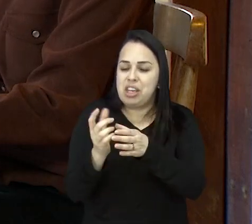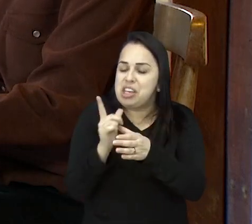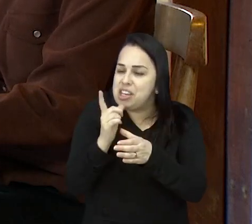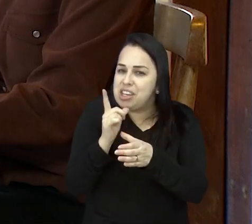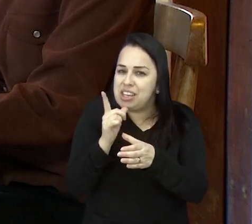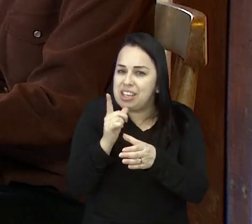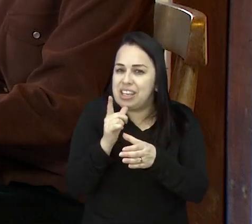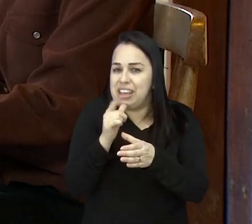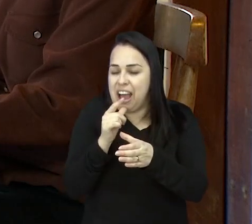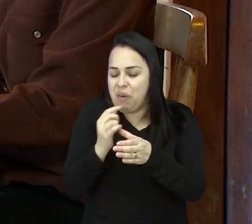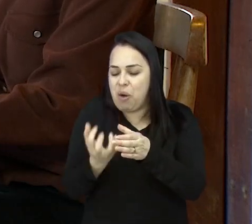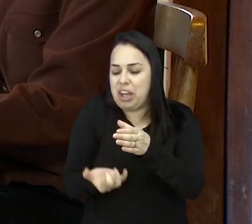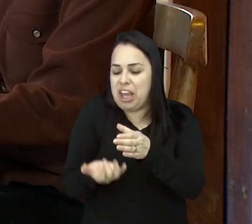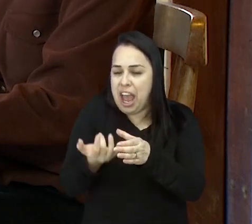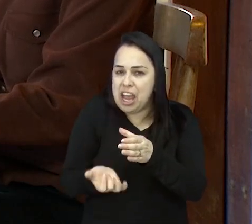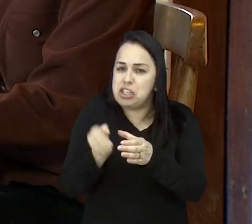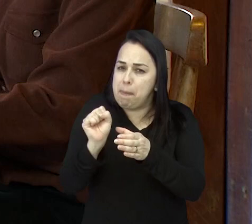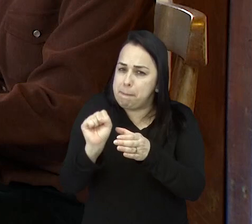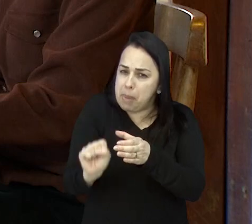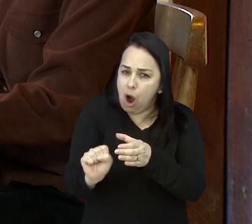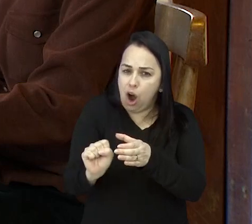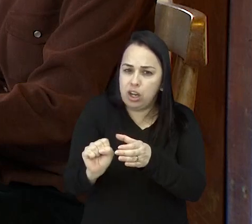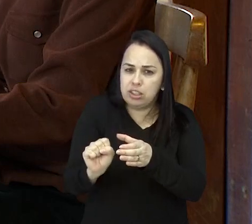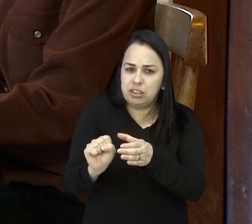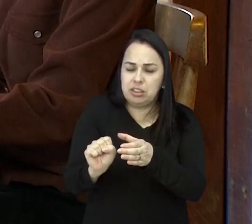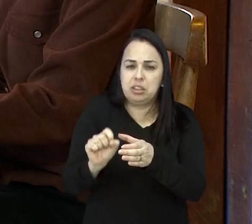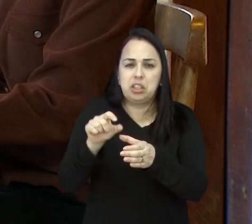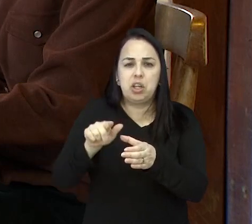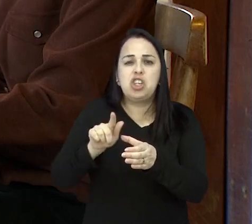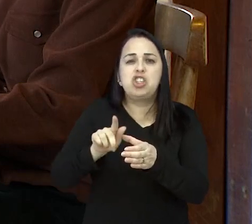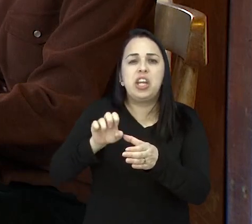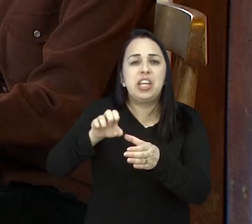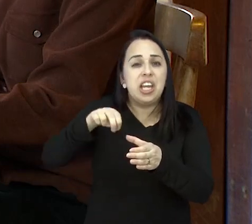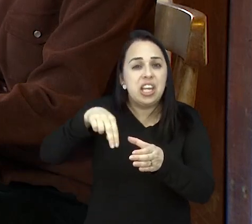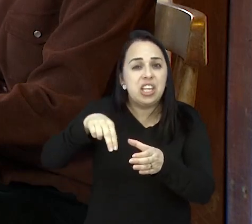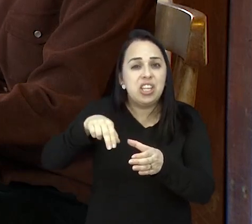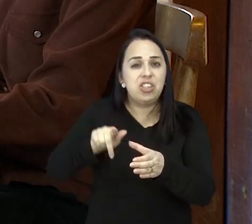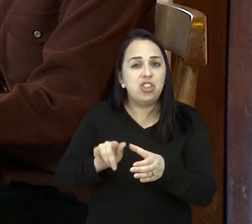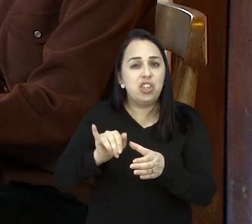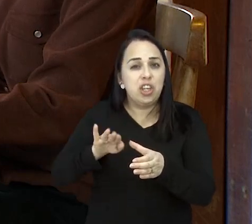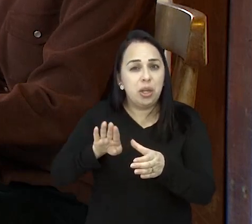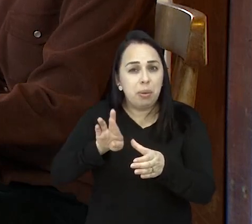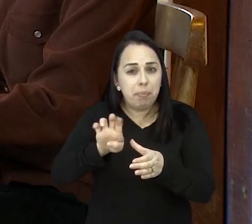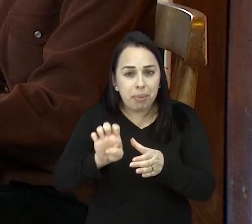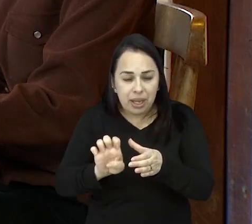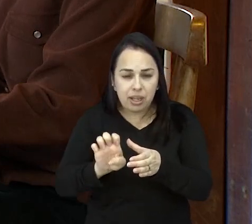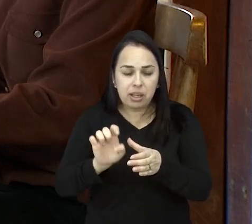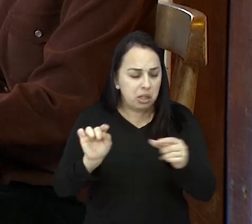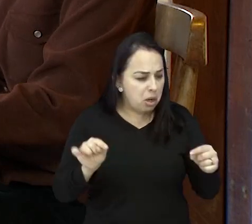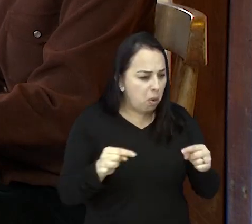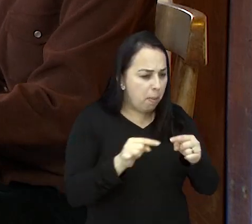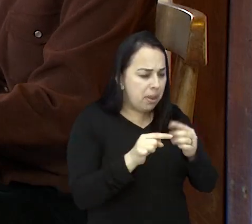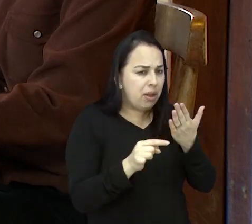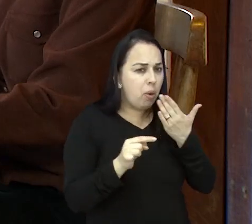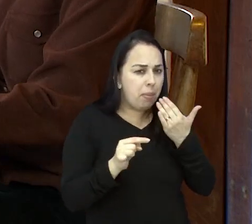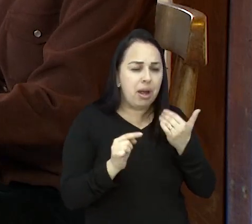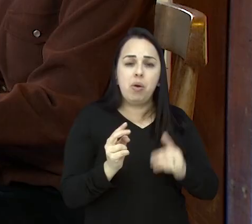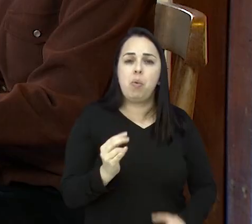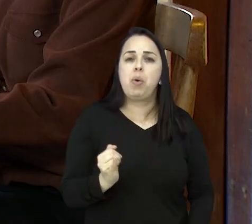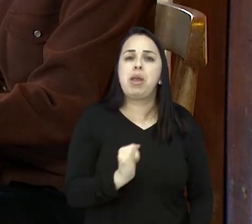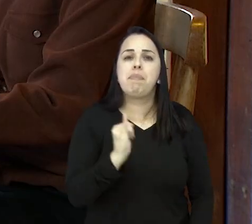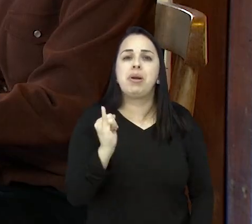primeiro bloco, né? Ela pode fazer uma infusão, um chá que leve gengibre, por exemplo. Com certeza. Com algum alimento. O importante